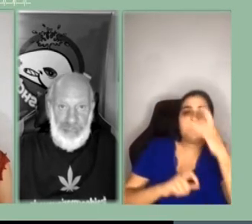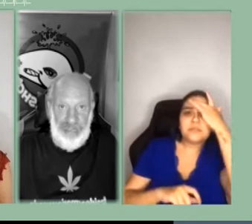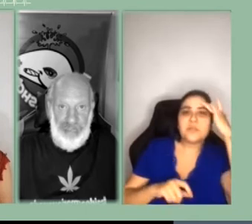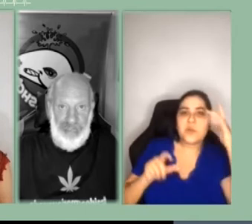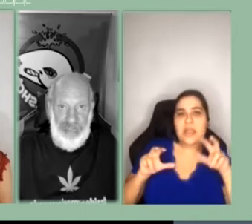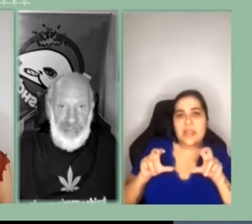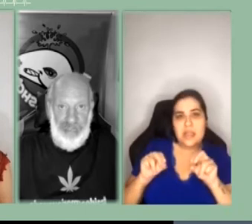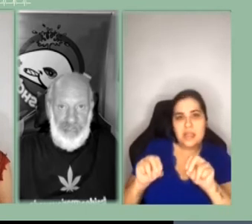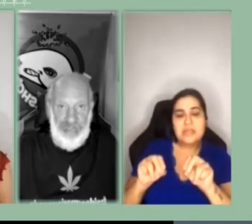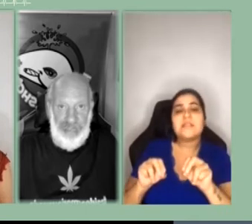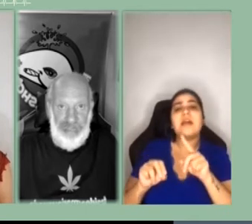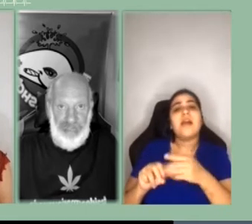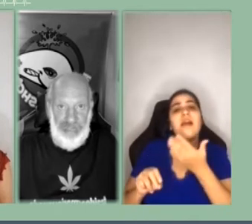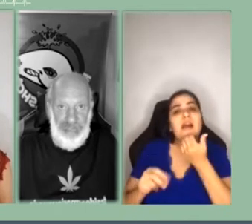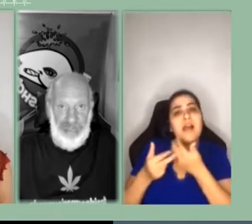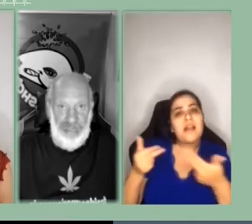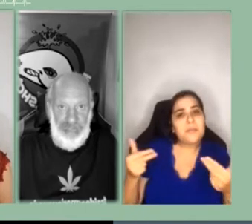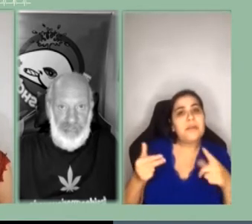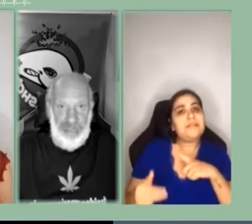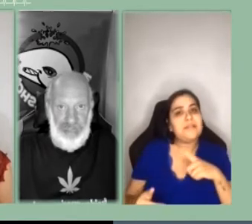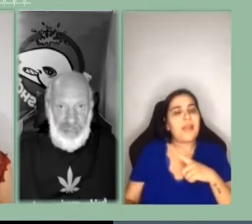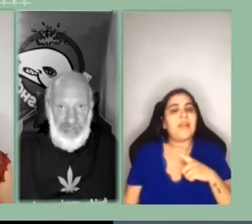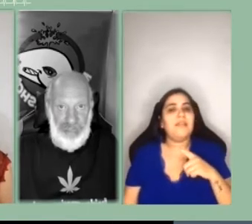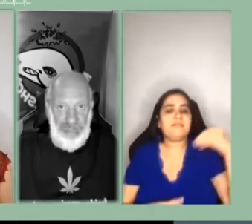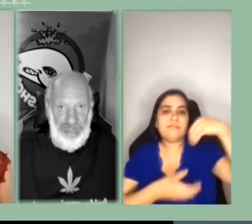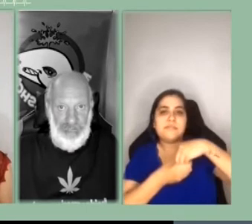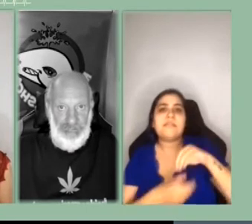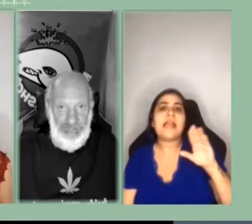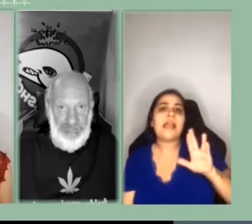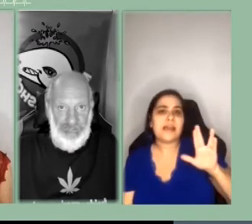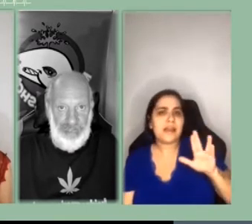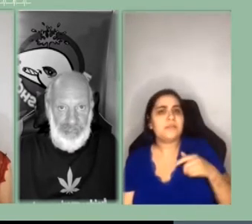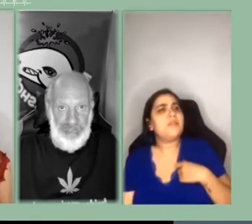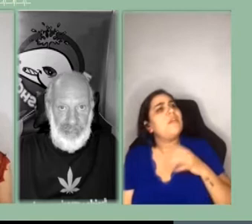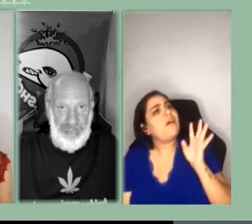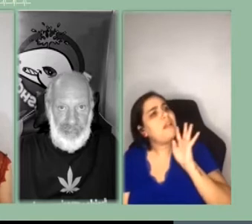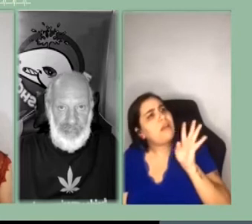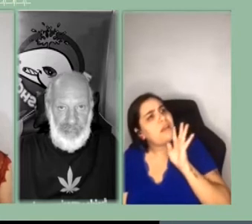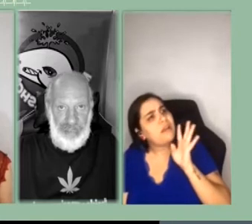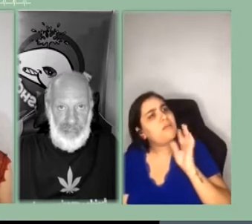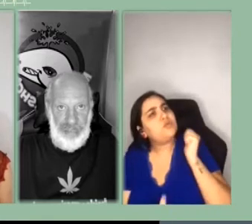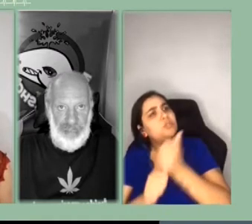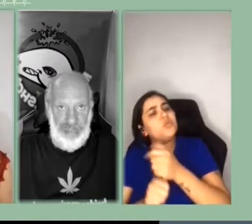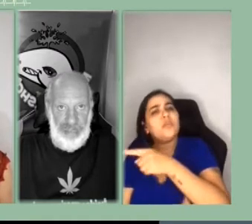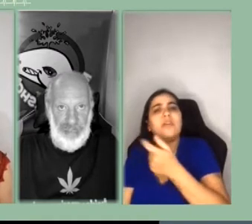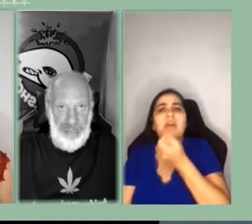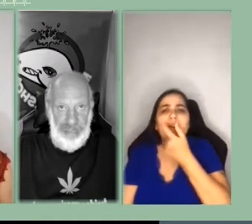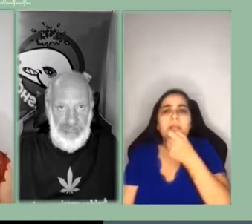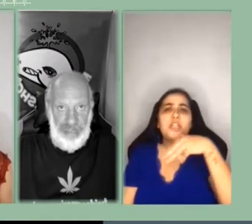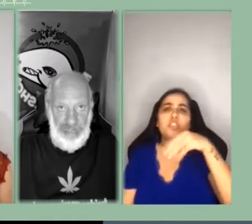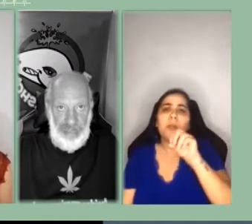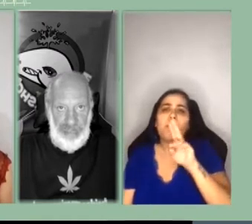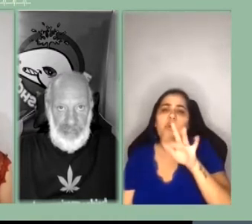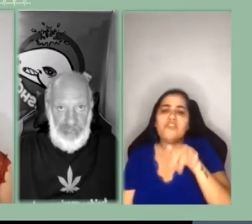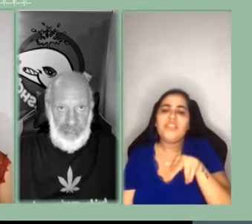com alimentos ricos em cannabis. E aí eu achei que legal, eu digo, poxa, que legal substituir a morfina por um alimento com cannabis.